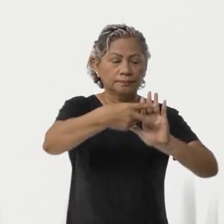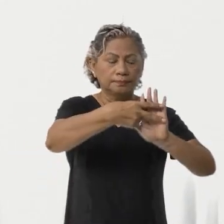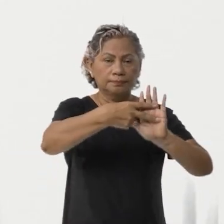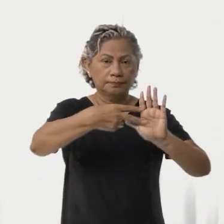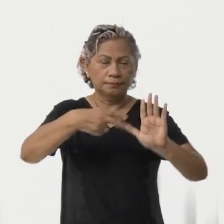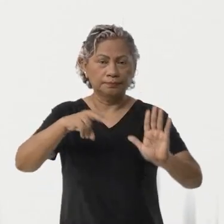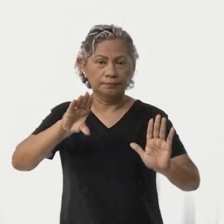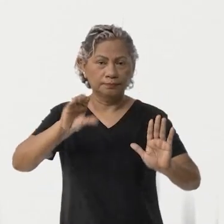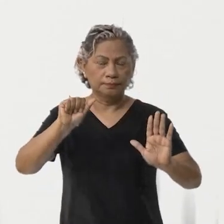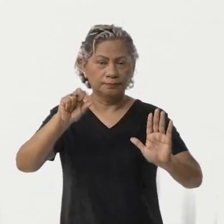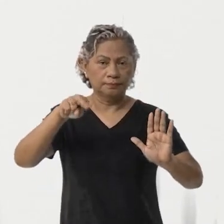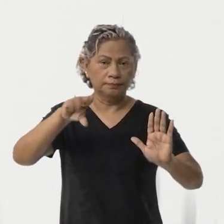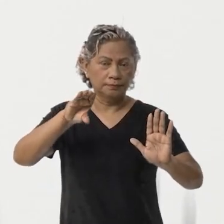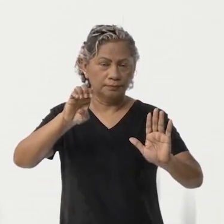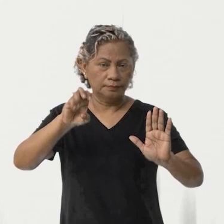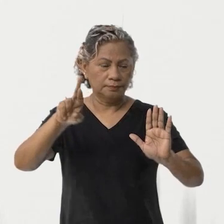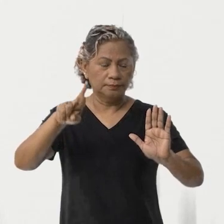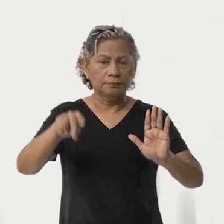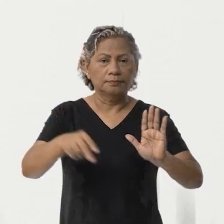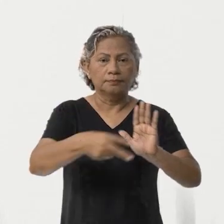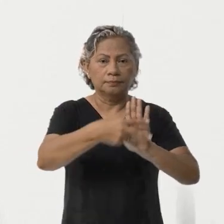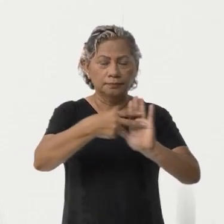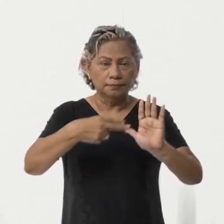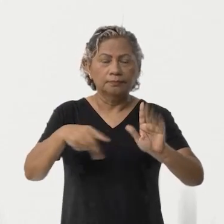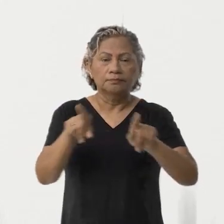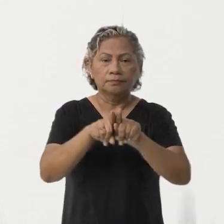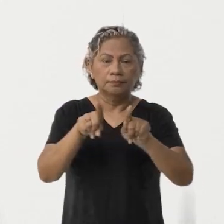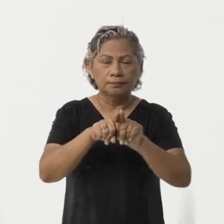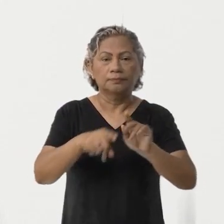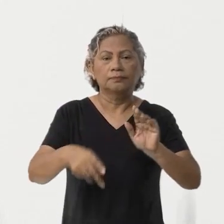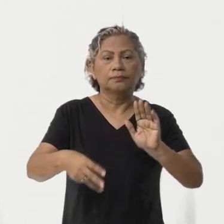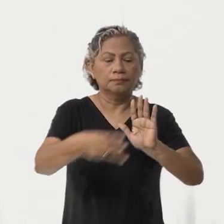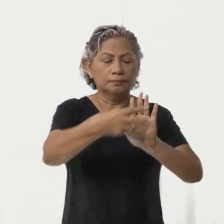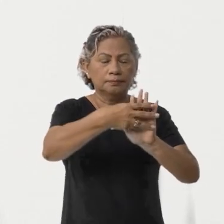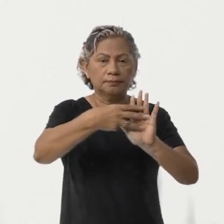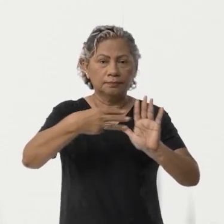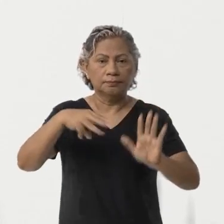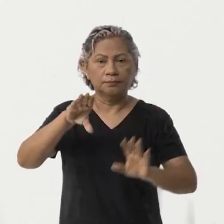Câncer e os trópicos de Capricórnio.